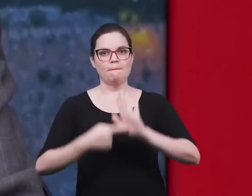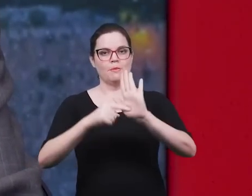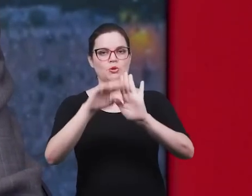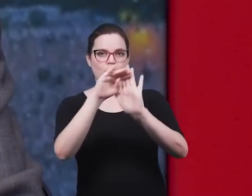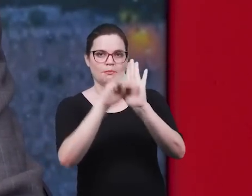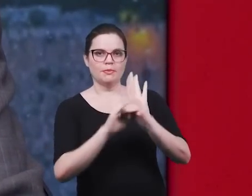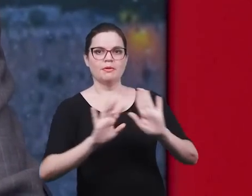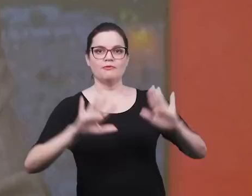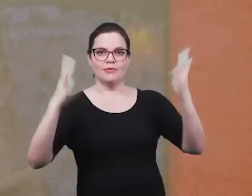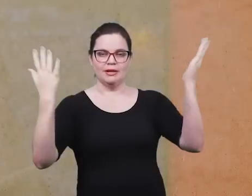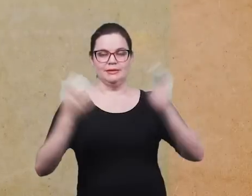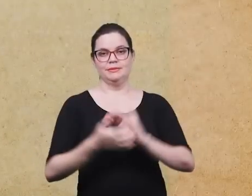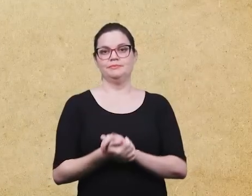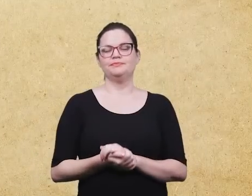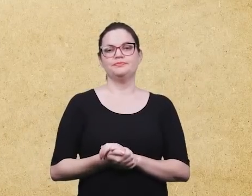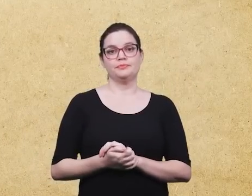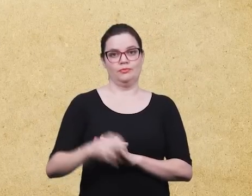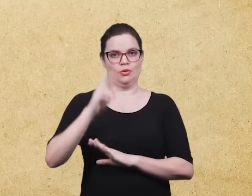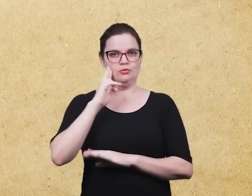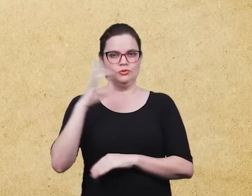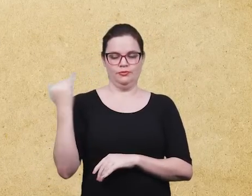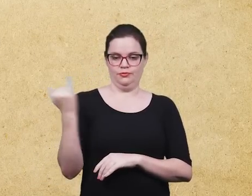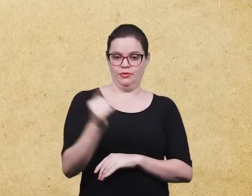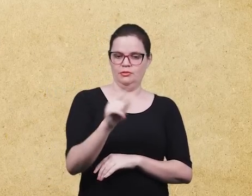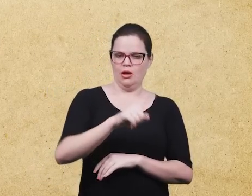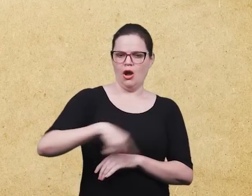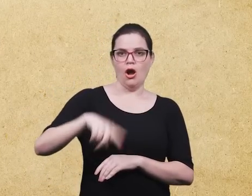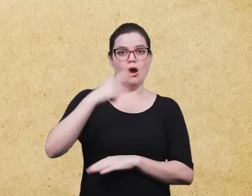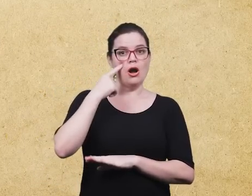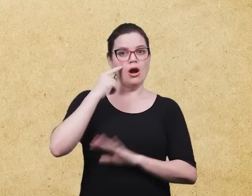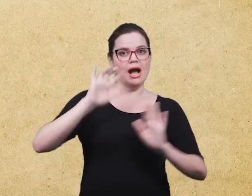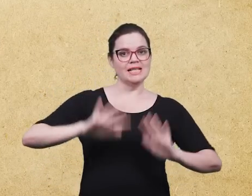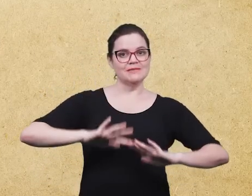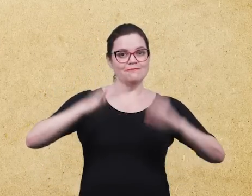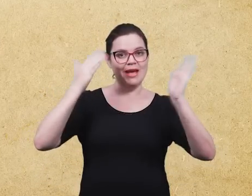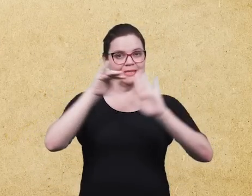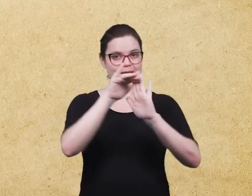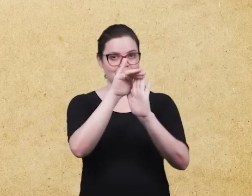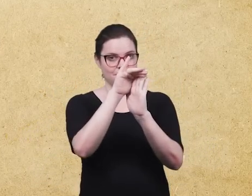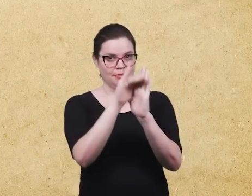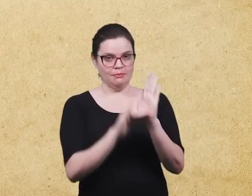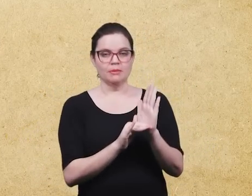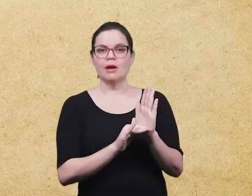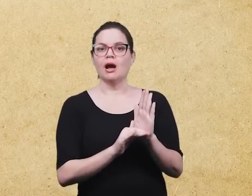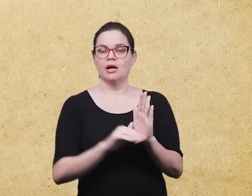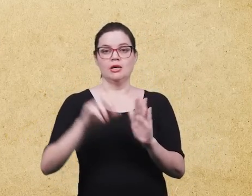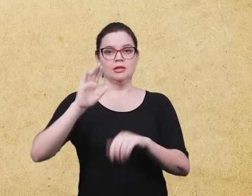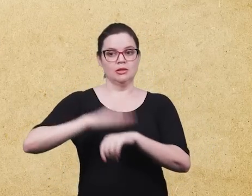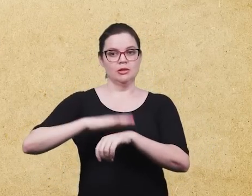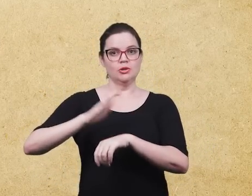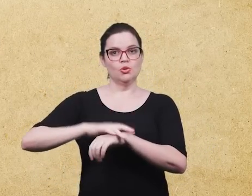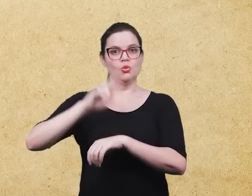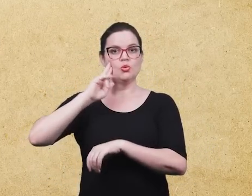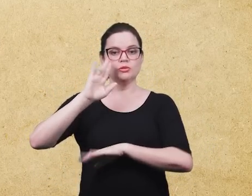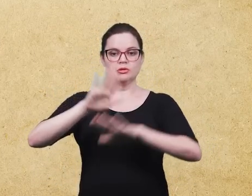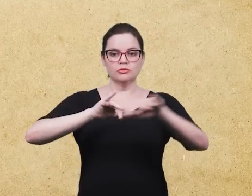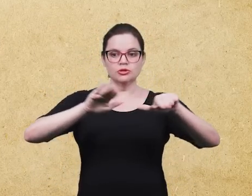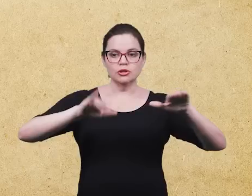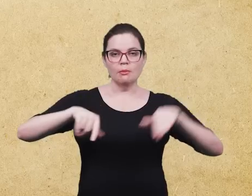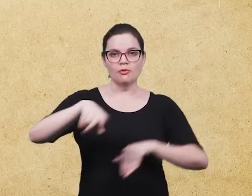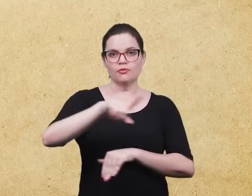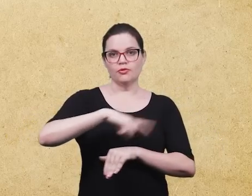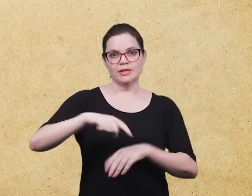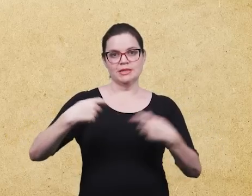Senhor, que diz assim: estas são as solenidades do Senhor, as santas convocações que